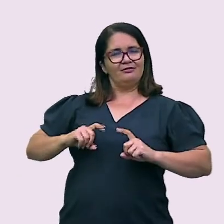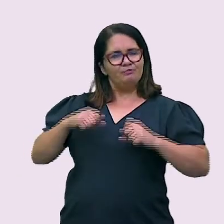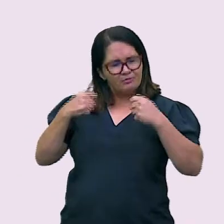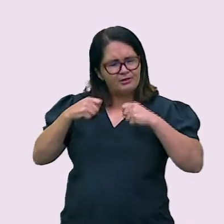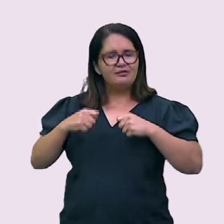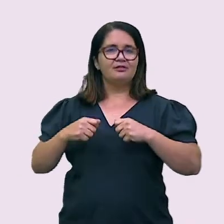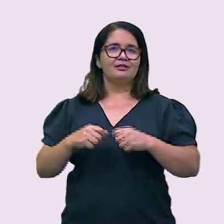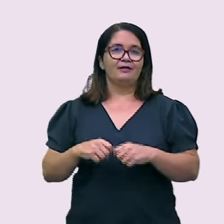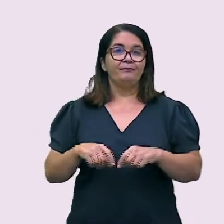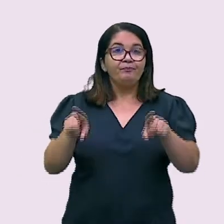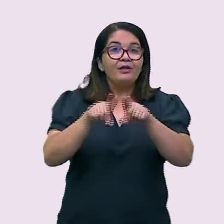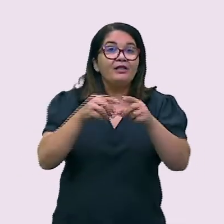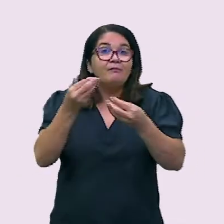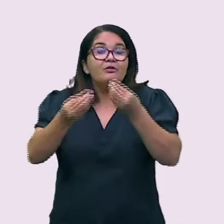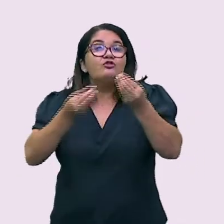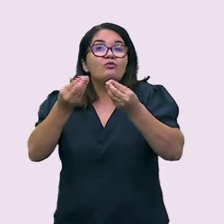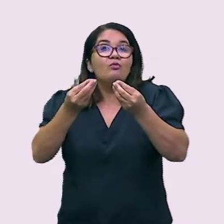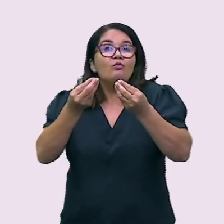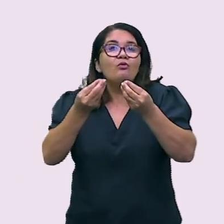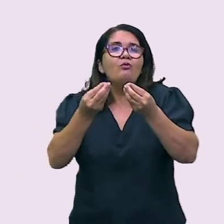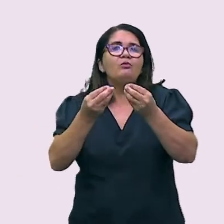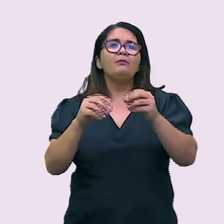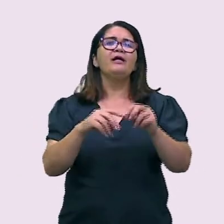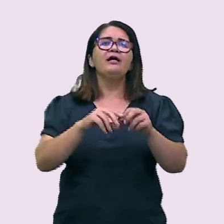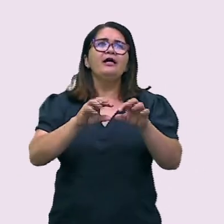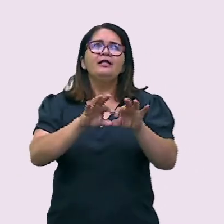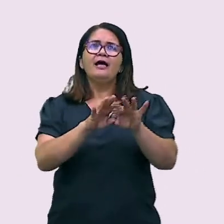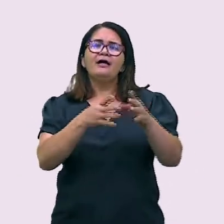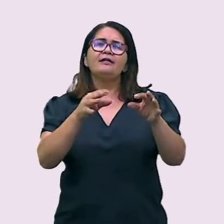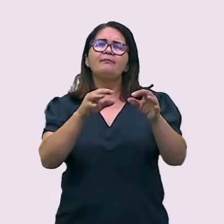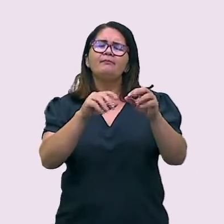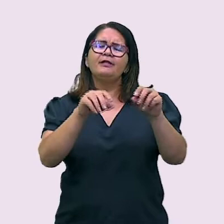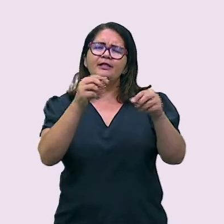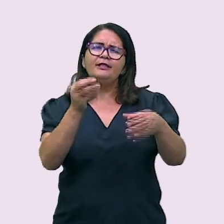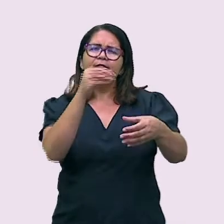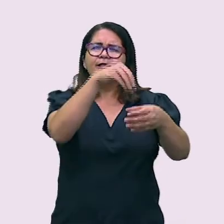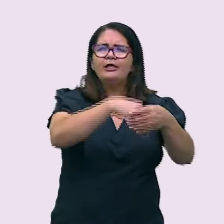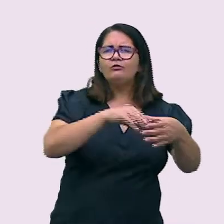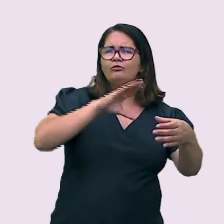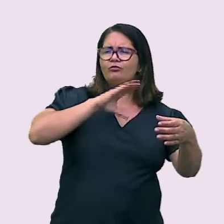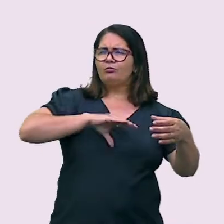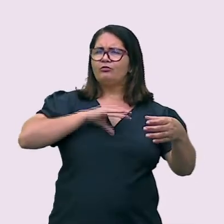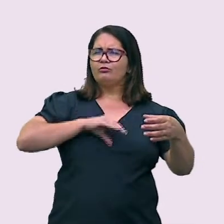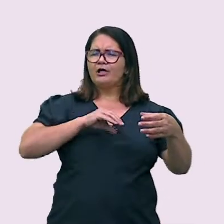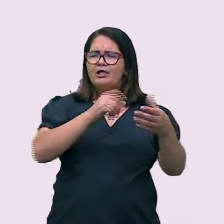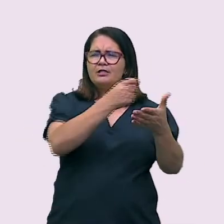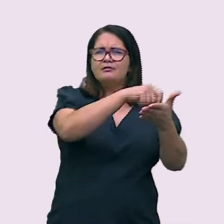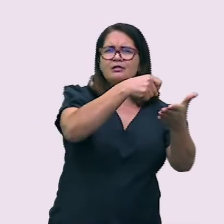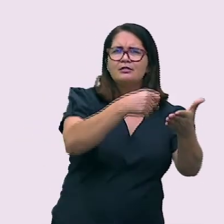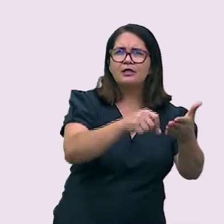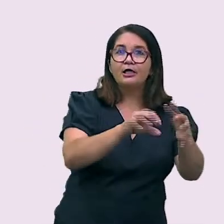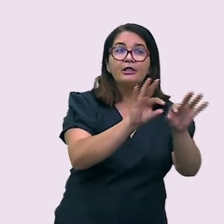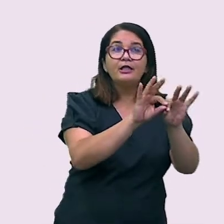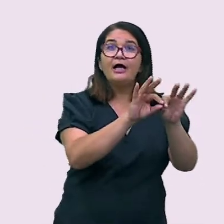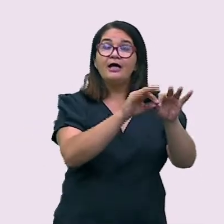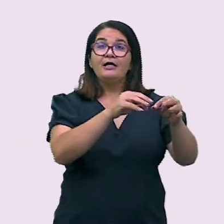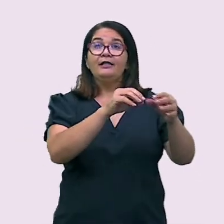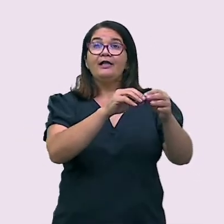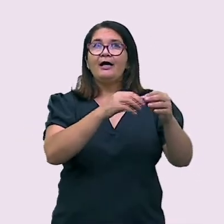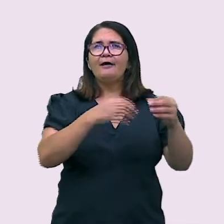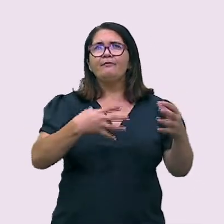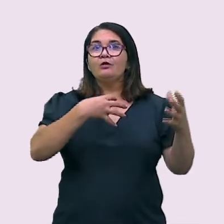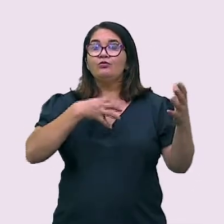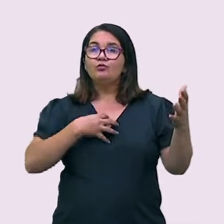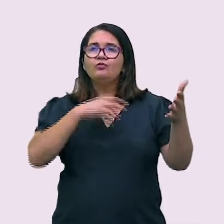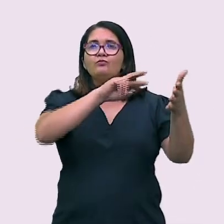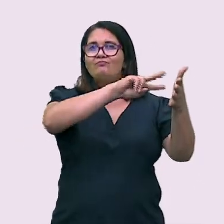por haver uma suavização semântica, ou seja, os termos em sequência têm significados